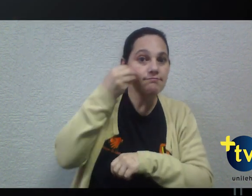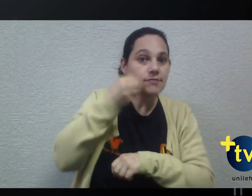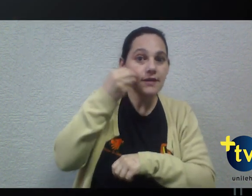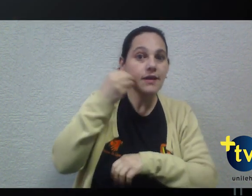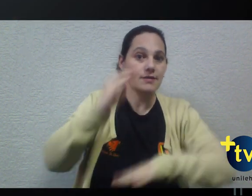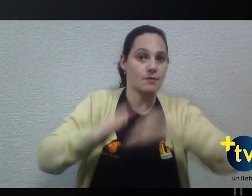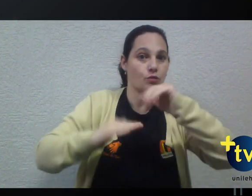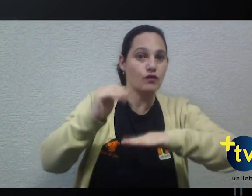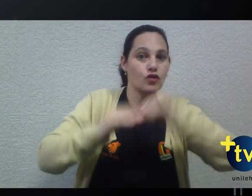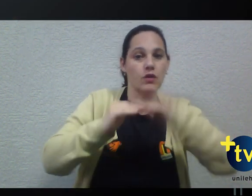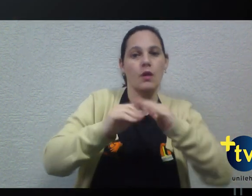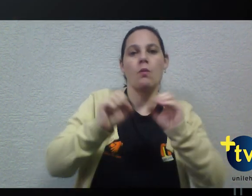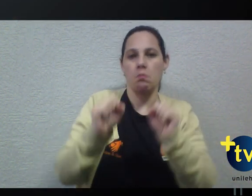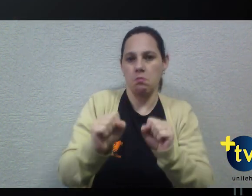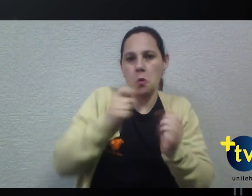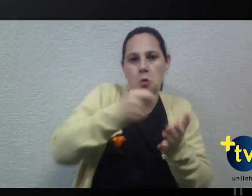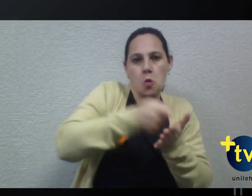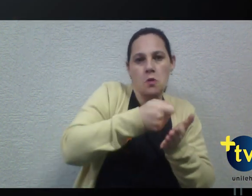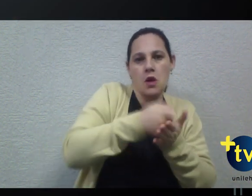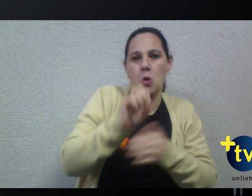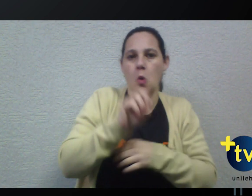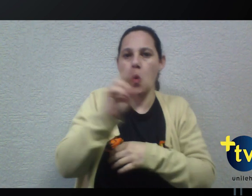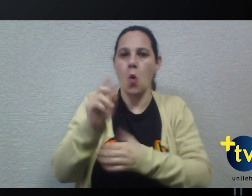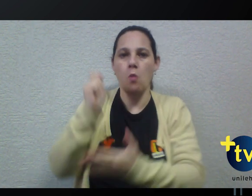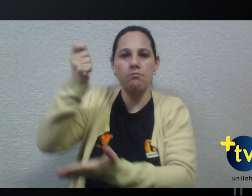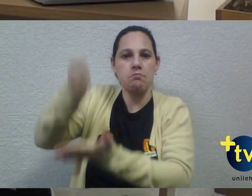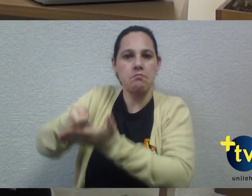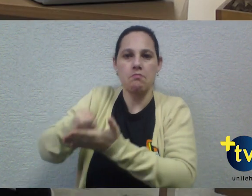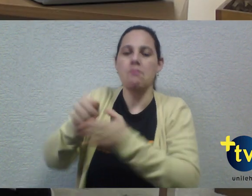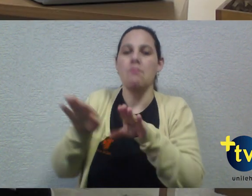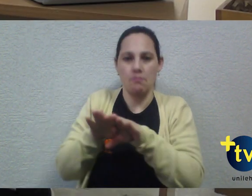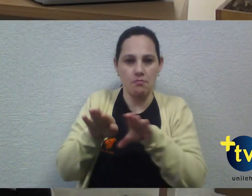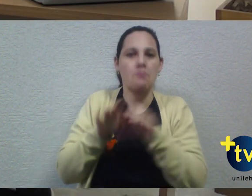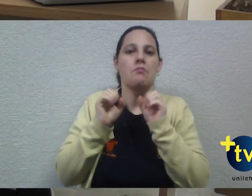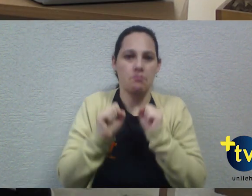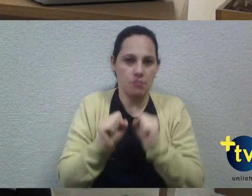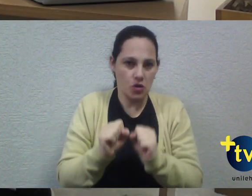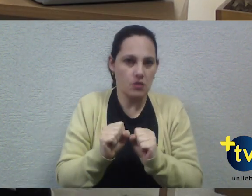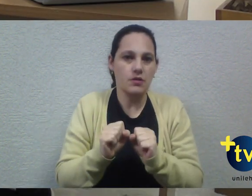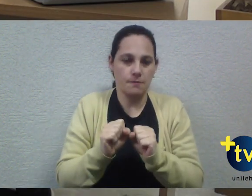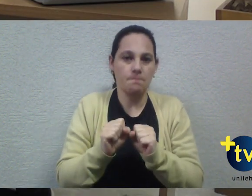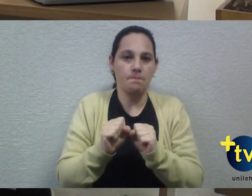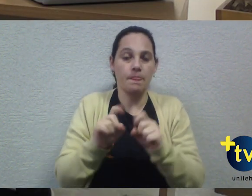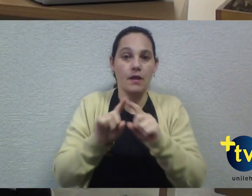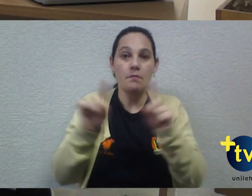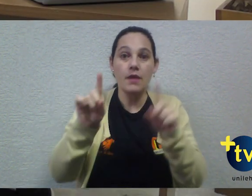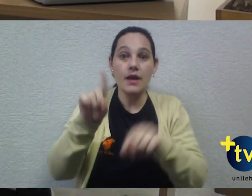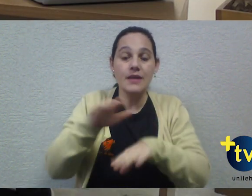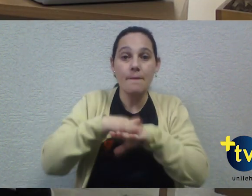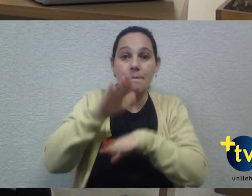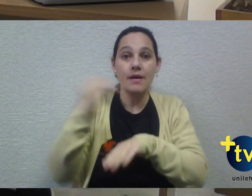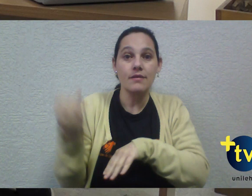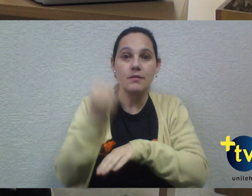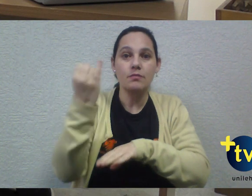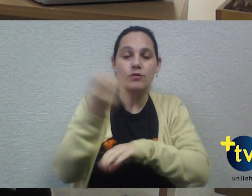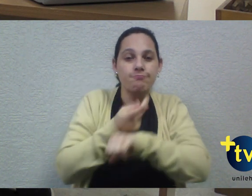empresa, seja na área obrigatória, seja como remunerado, e você justamente passa a filtrar qual vai